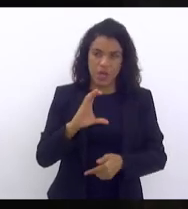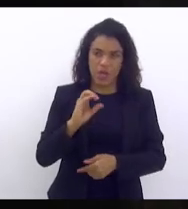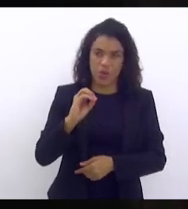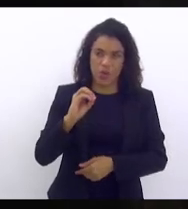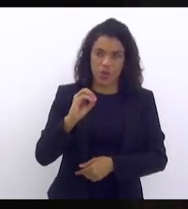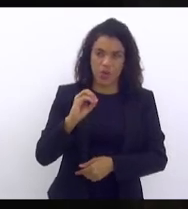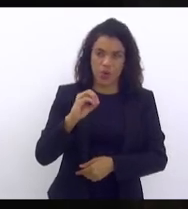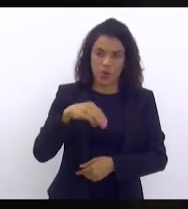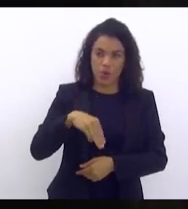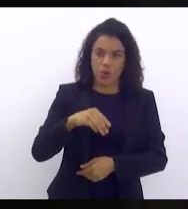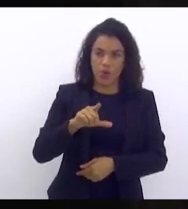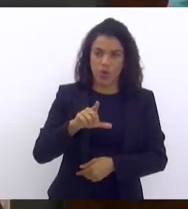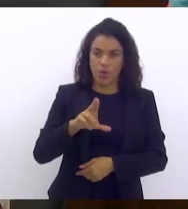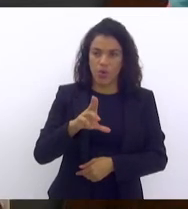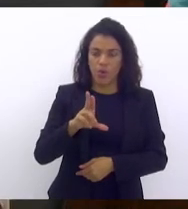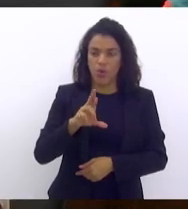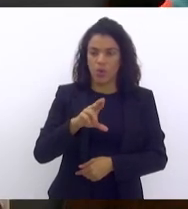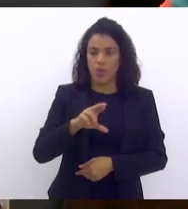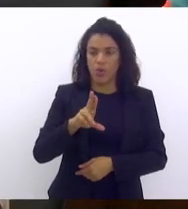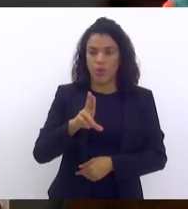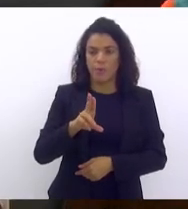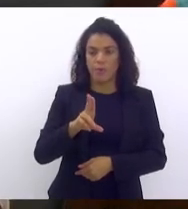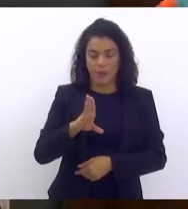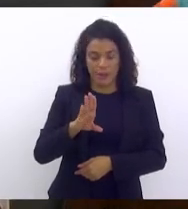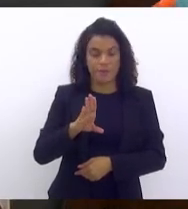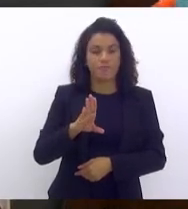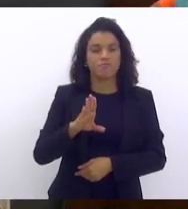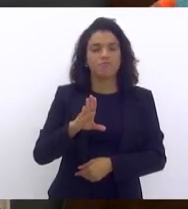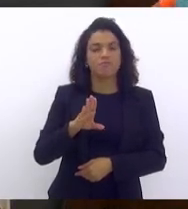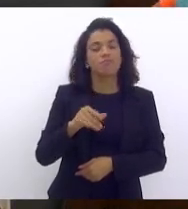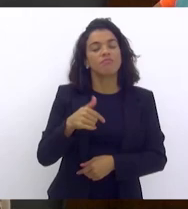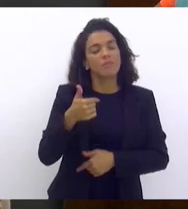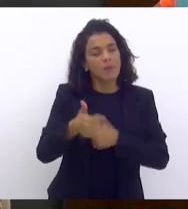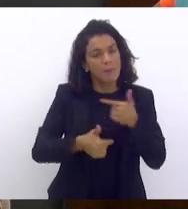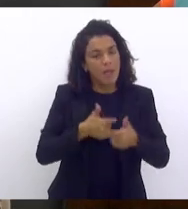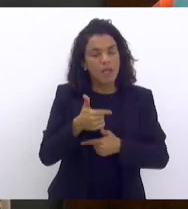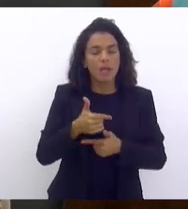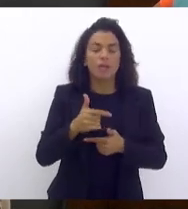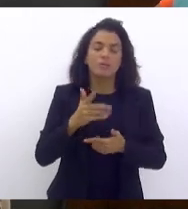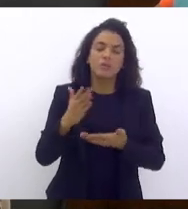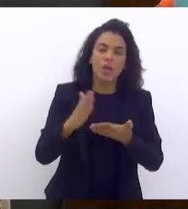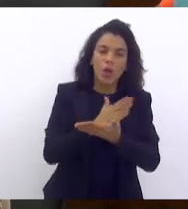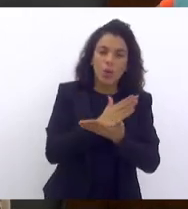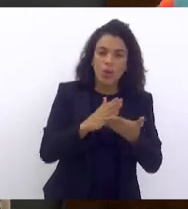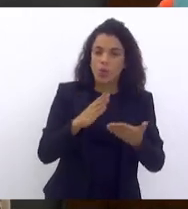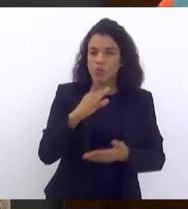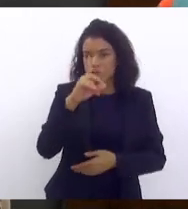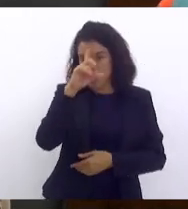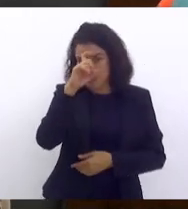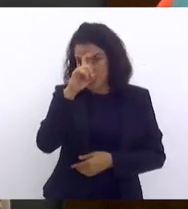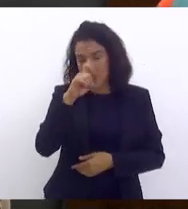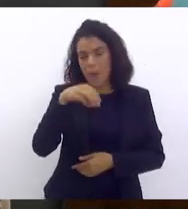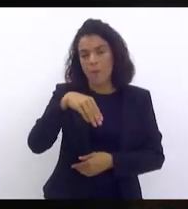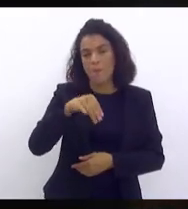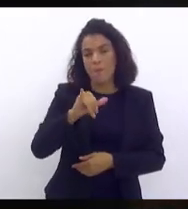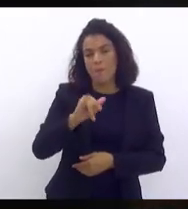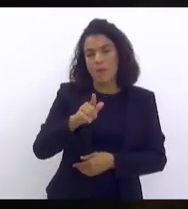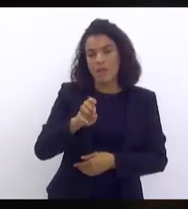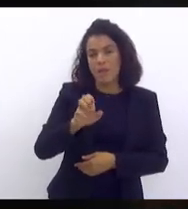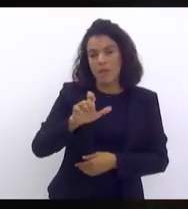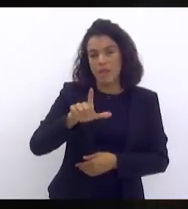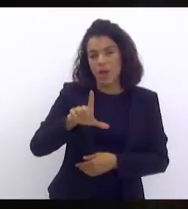mesma atividade, né. Hoje nós estamos em alguns dos hospitais, como Miguel Couto, Souza